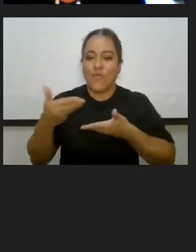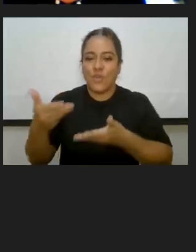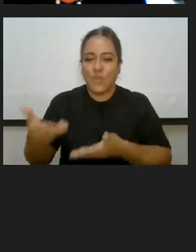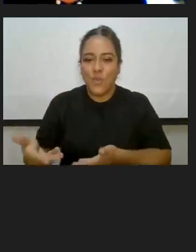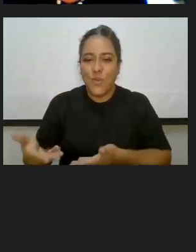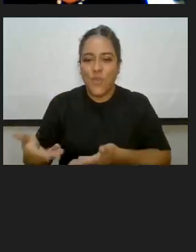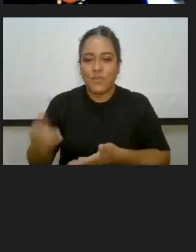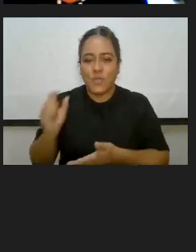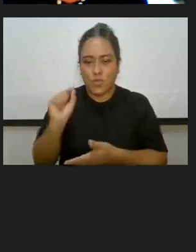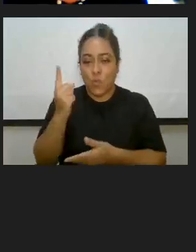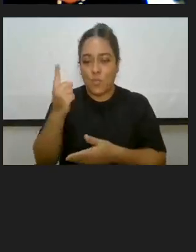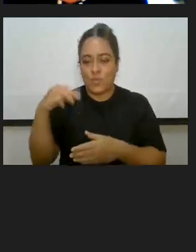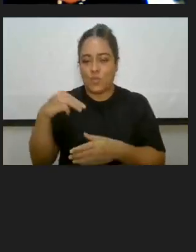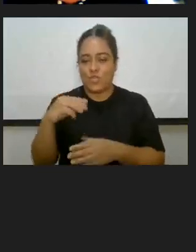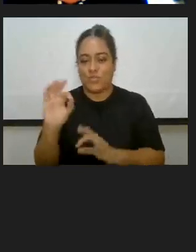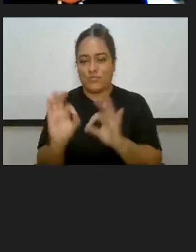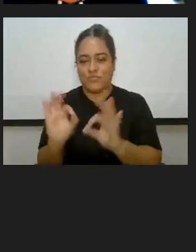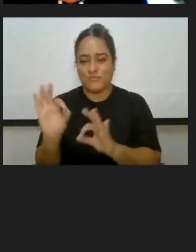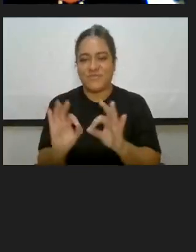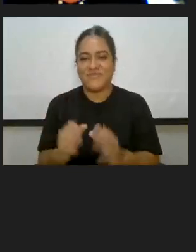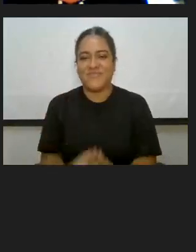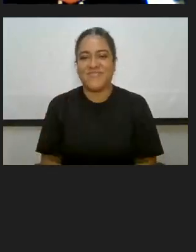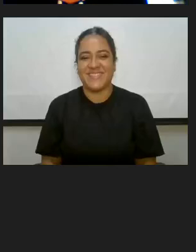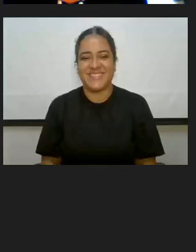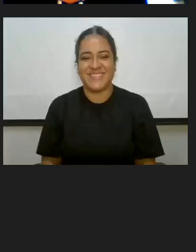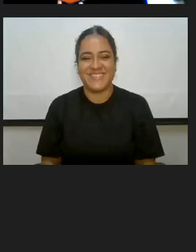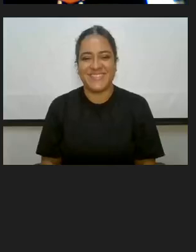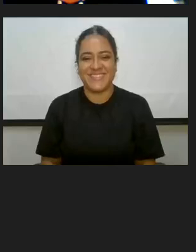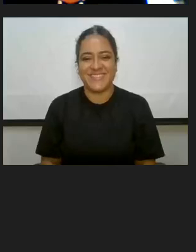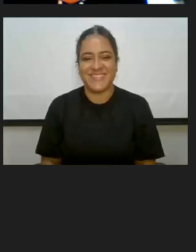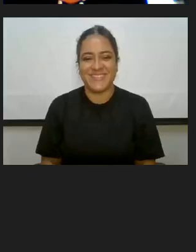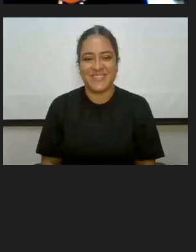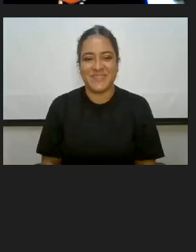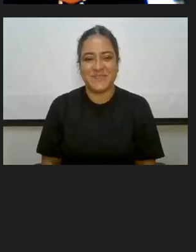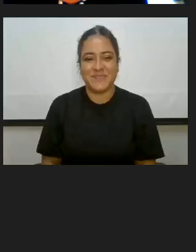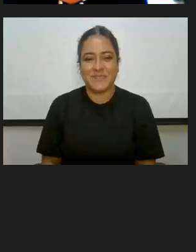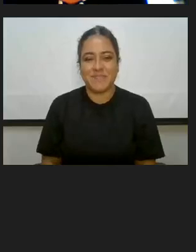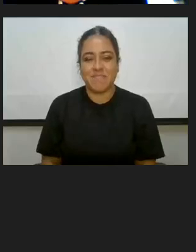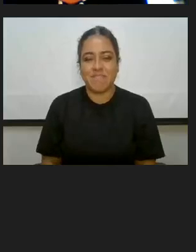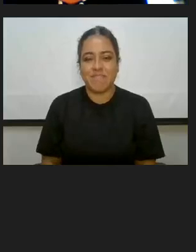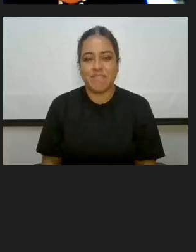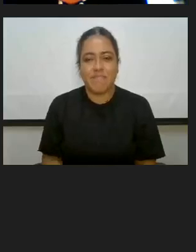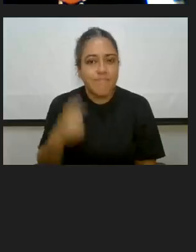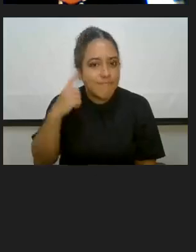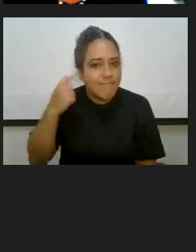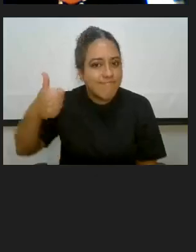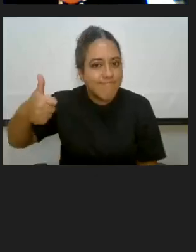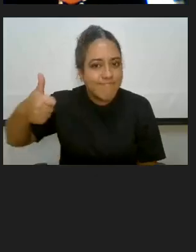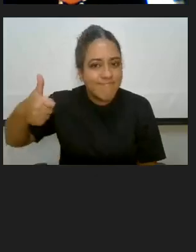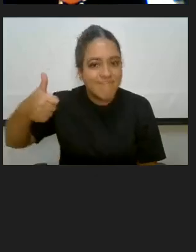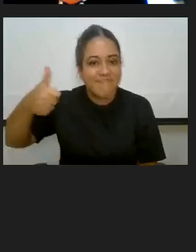só um minuto, gente, tem um problema aqui de novo. Estão me escutando?